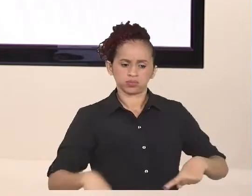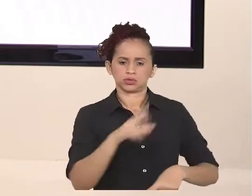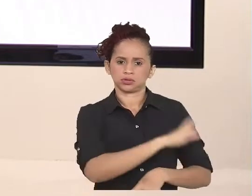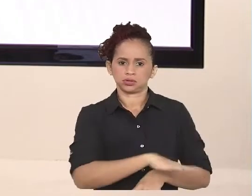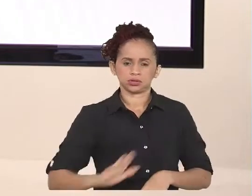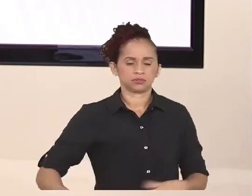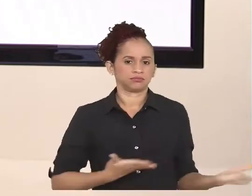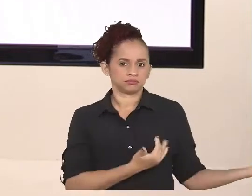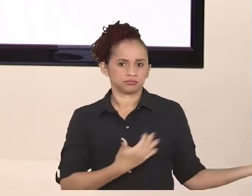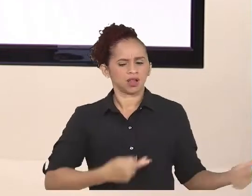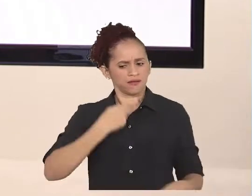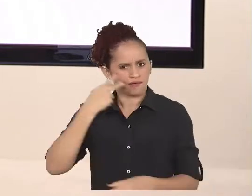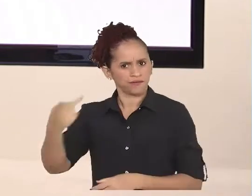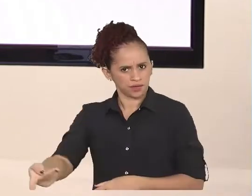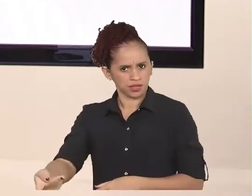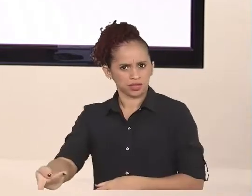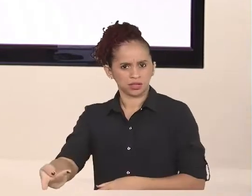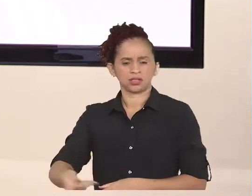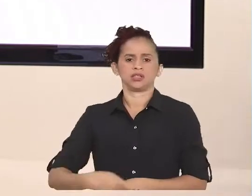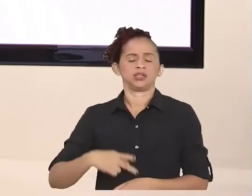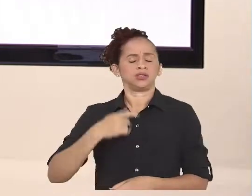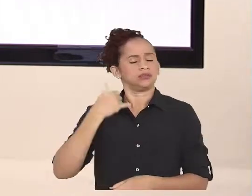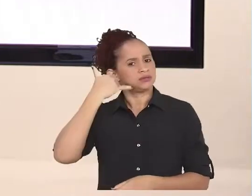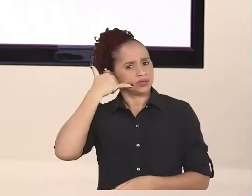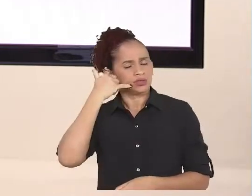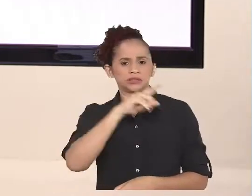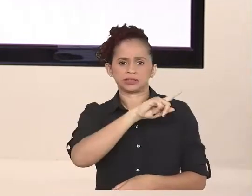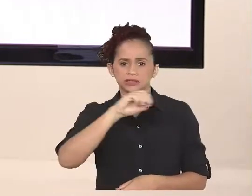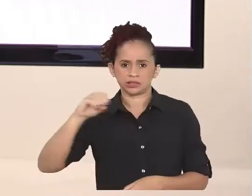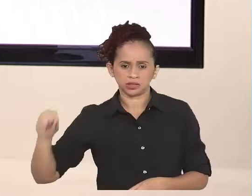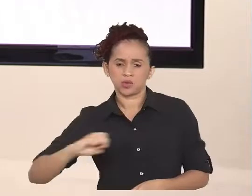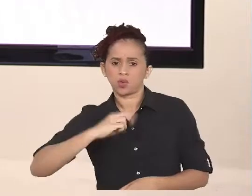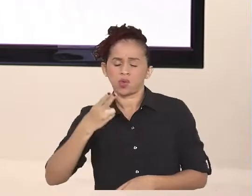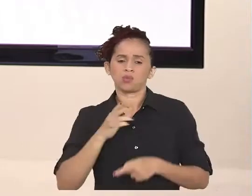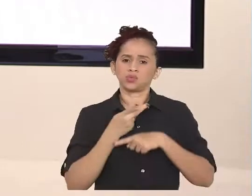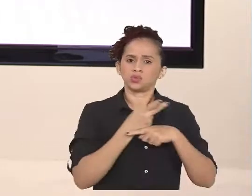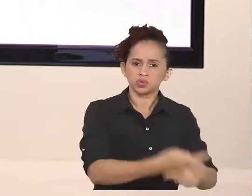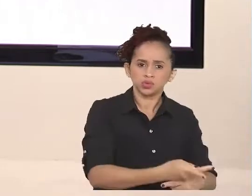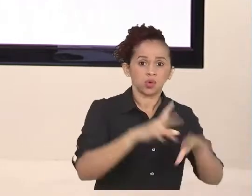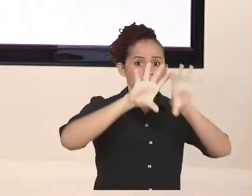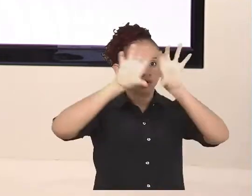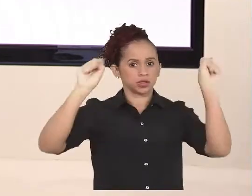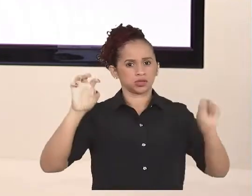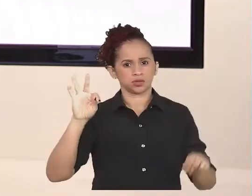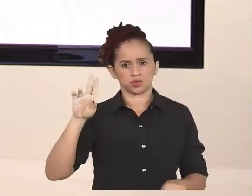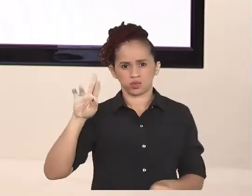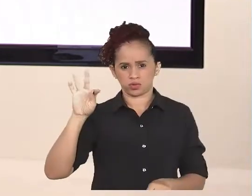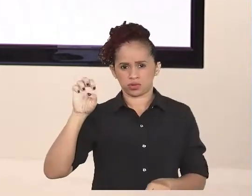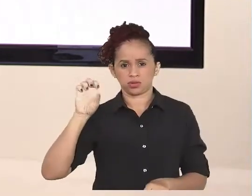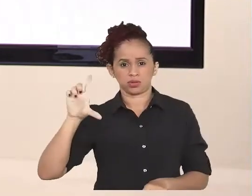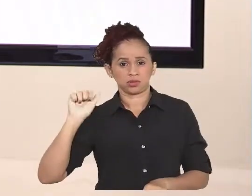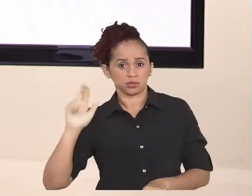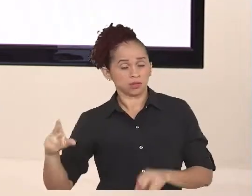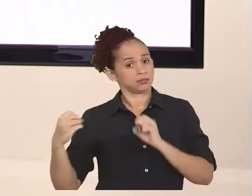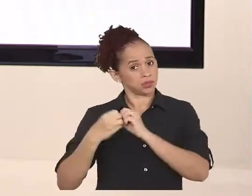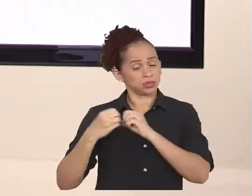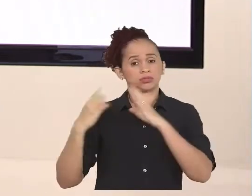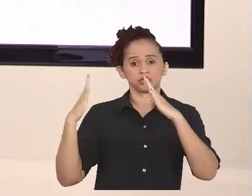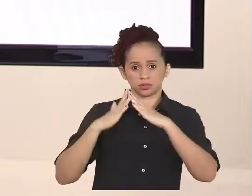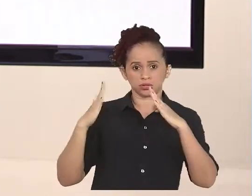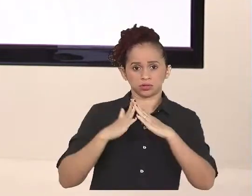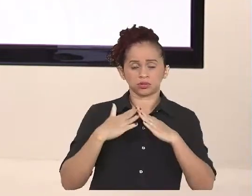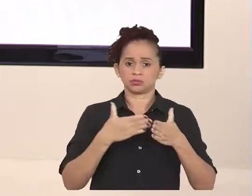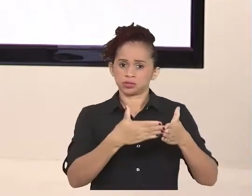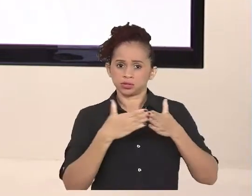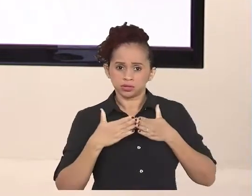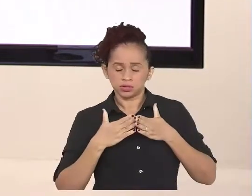adolescente, denuncie. Disque 100 ou procure o conselho tutelar mais próximo da sua casa. Neste sentido, pedimos que não